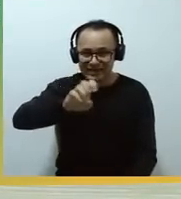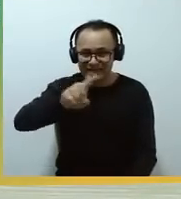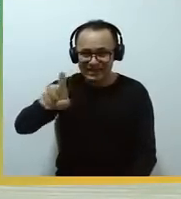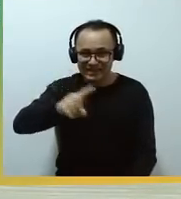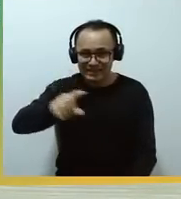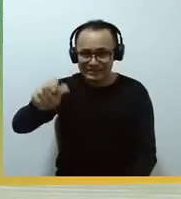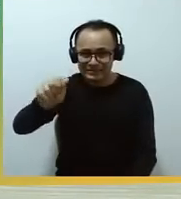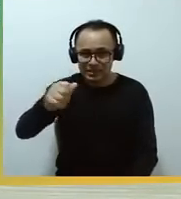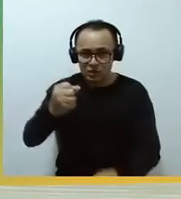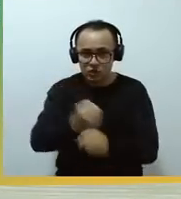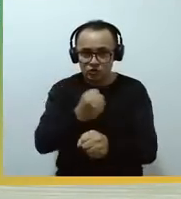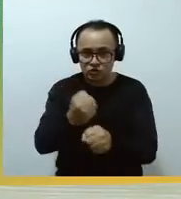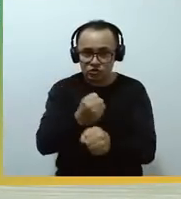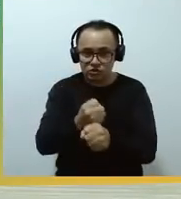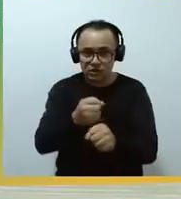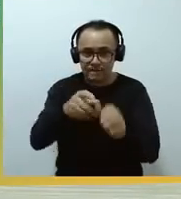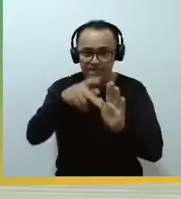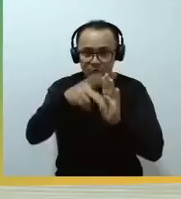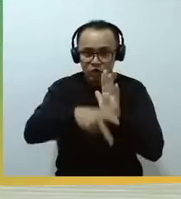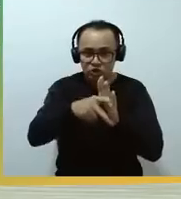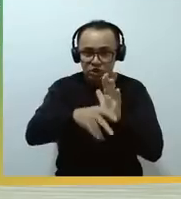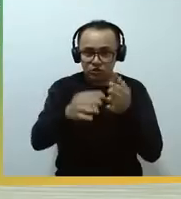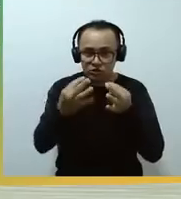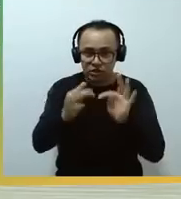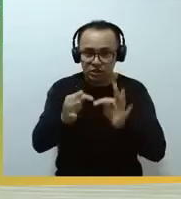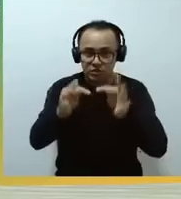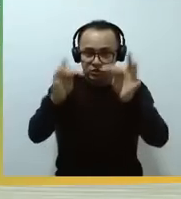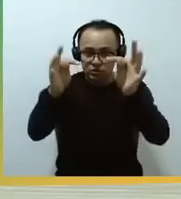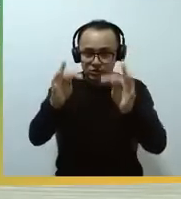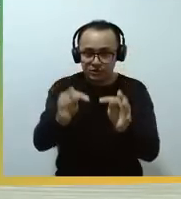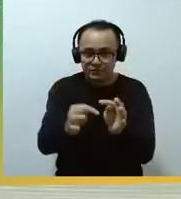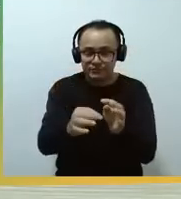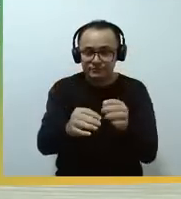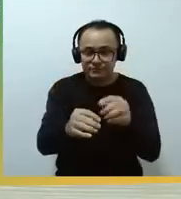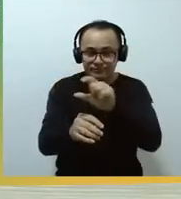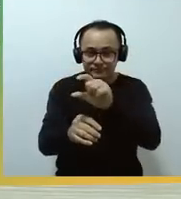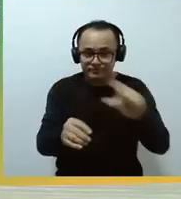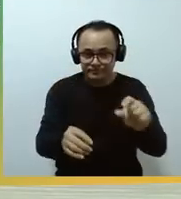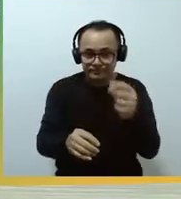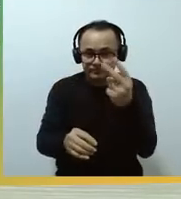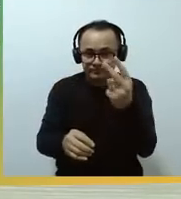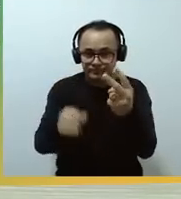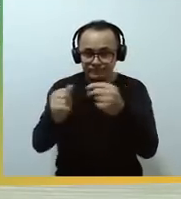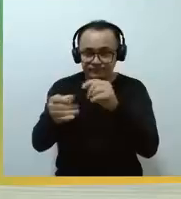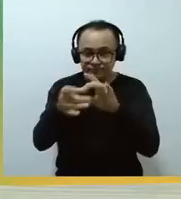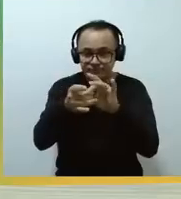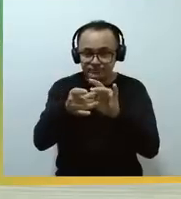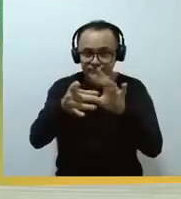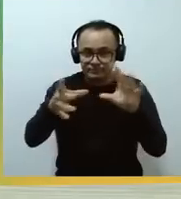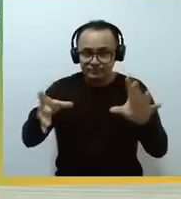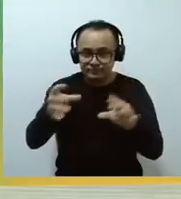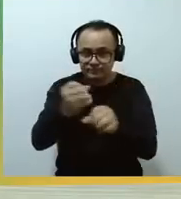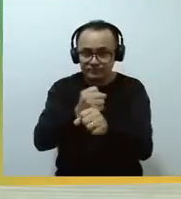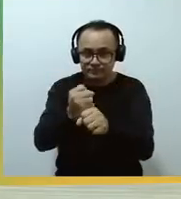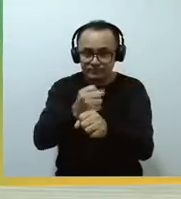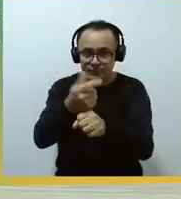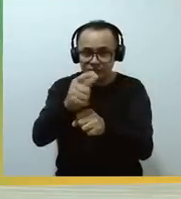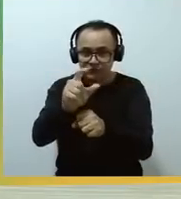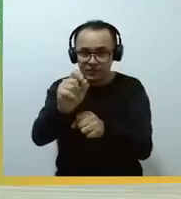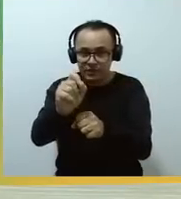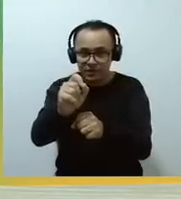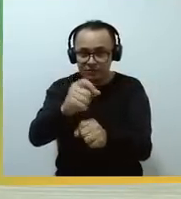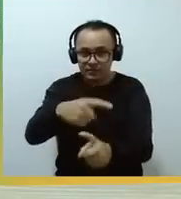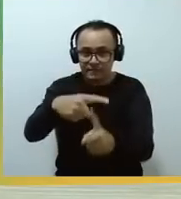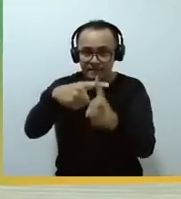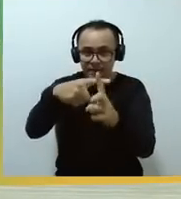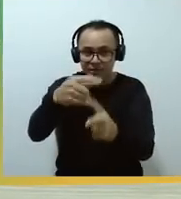Tecnologia. Uma das cláusulas, a cláusula segunda desse contrato, prevê que a concessão será de 20 anos, acrescido de mais 10 para